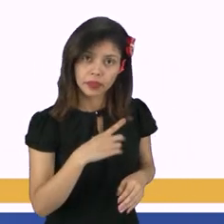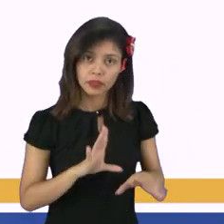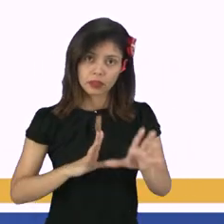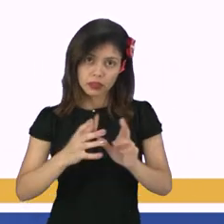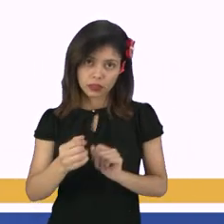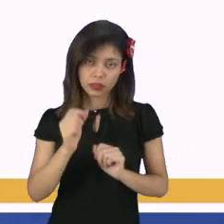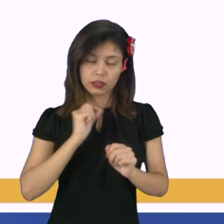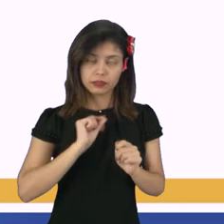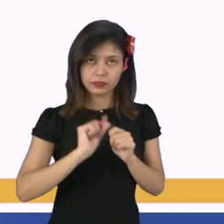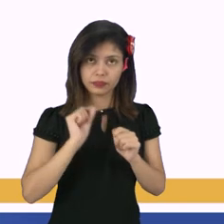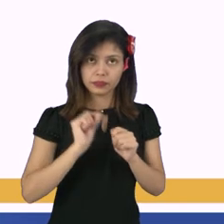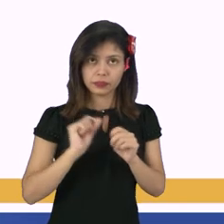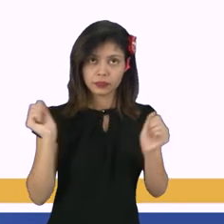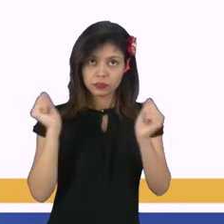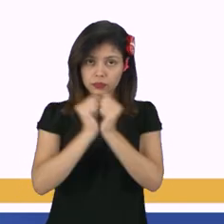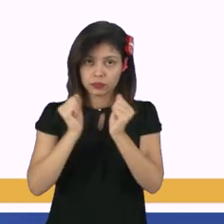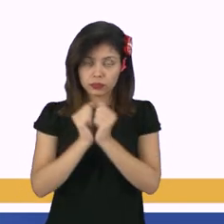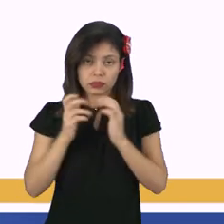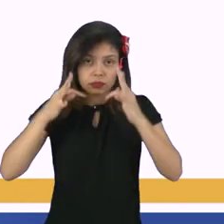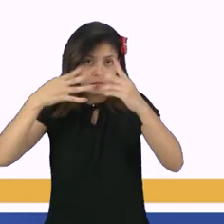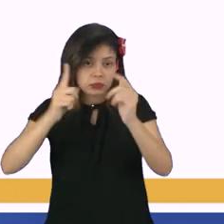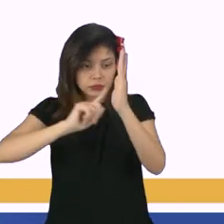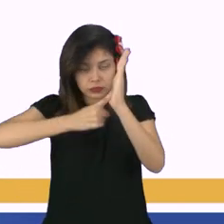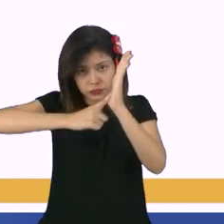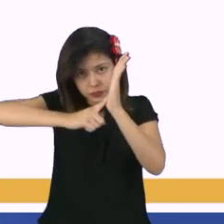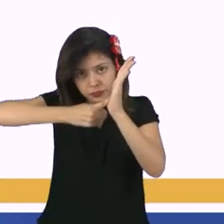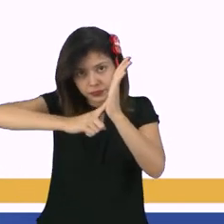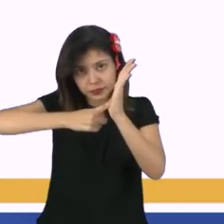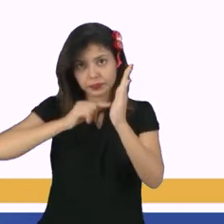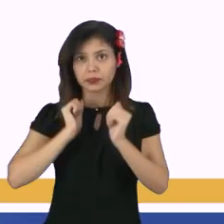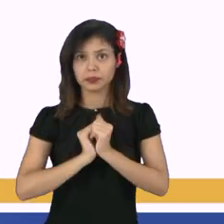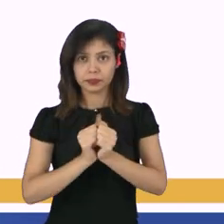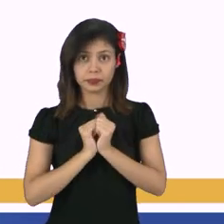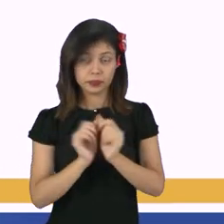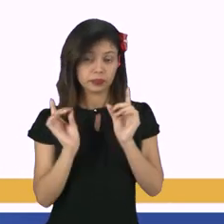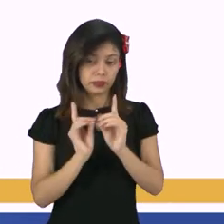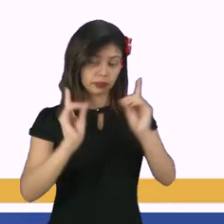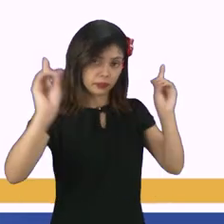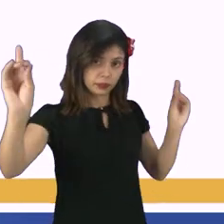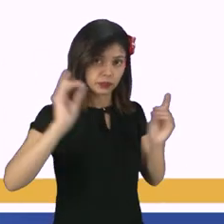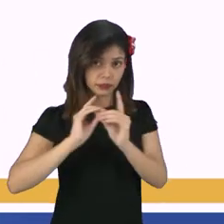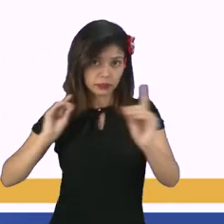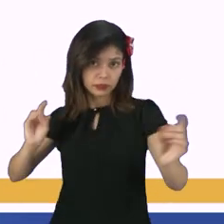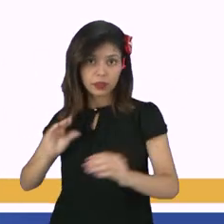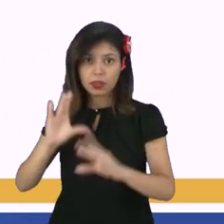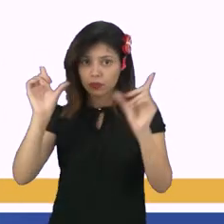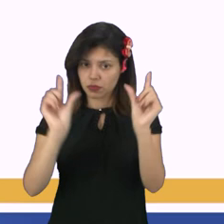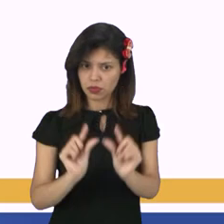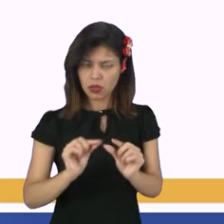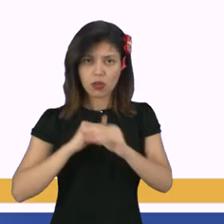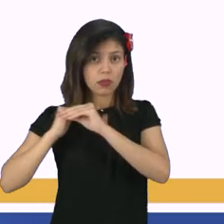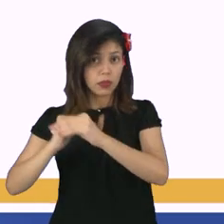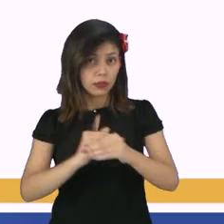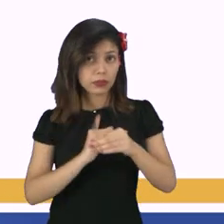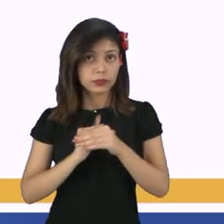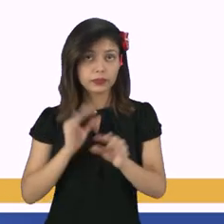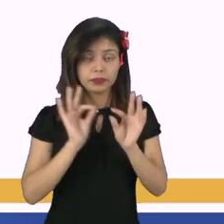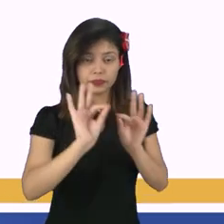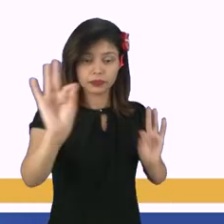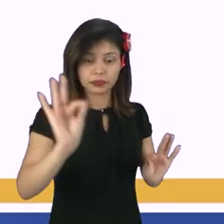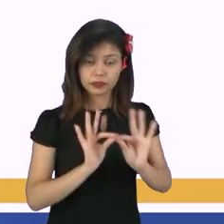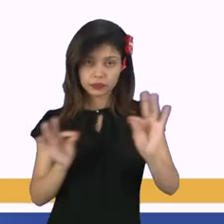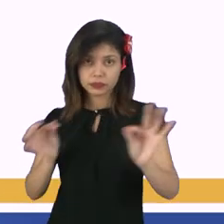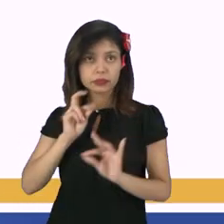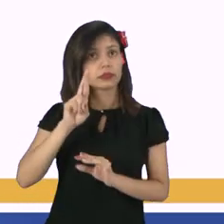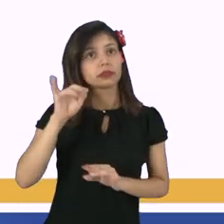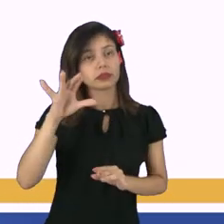formada pela união de todos os pontos do espaço quem toma distância menor ou igual a a medida esse